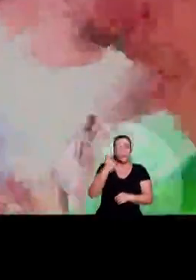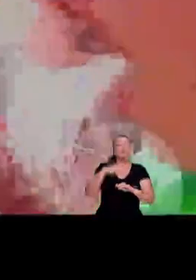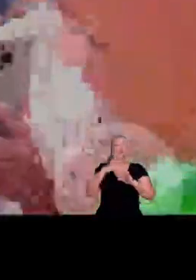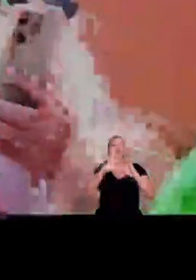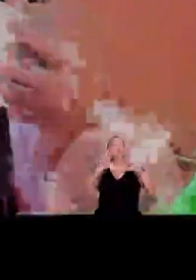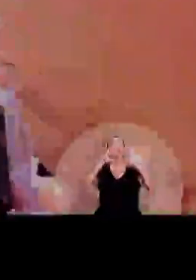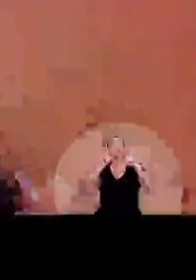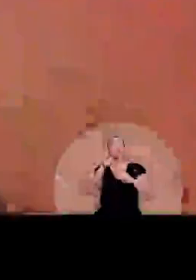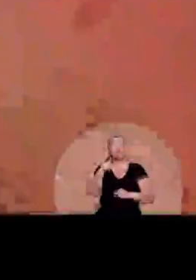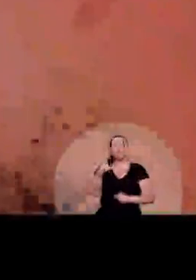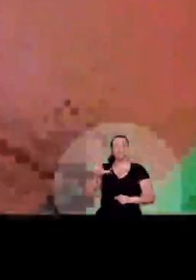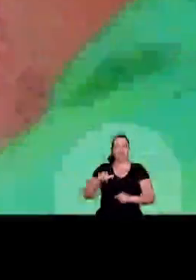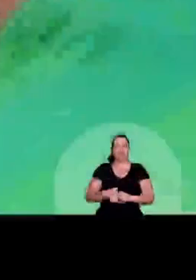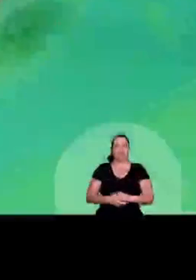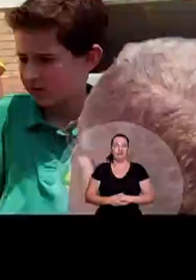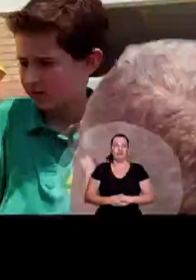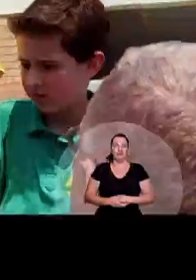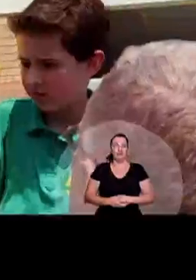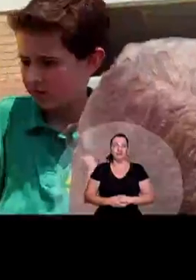o